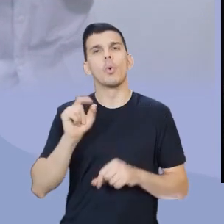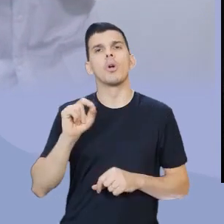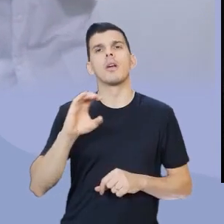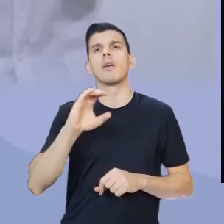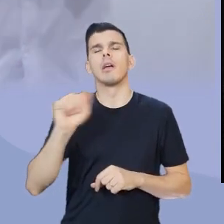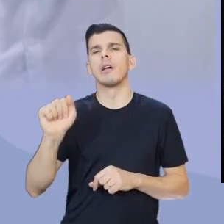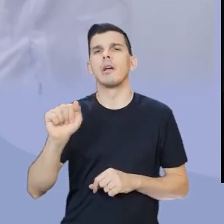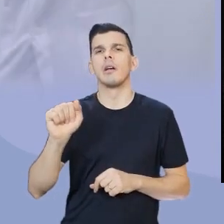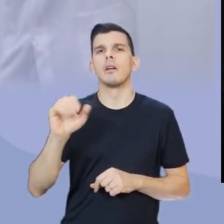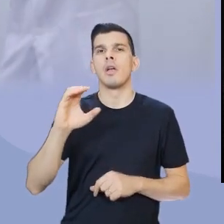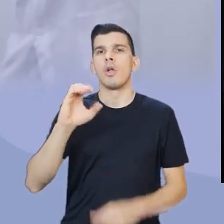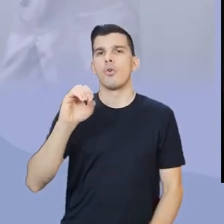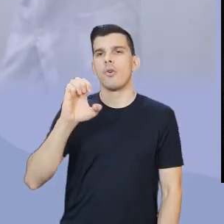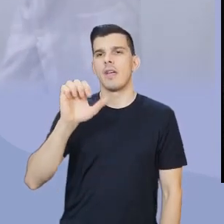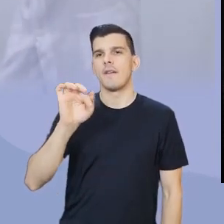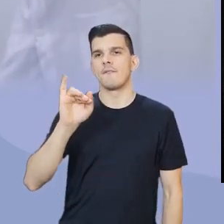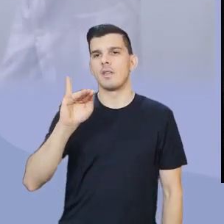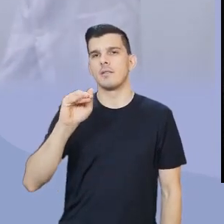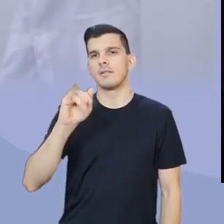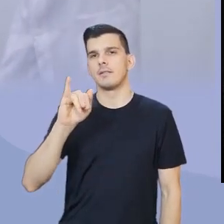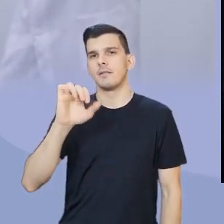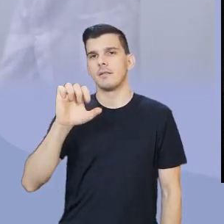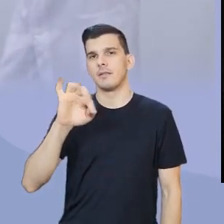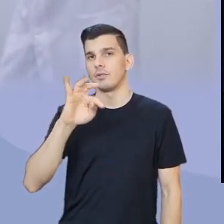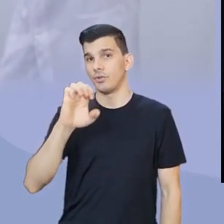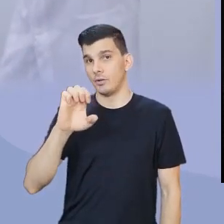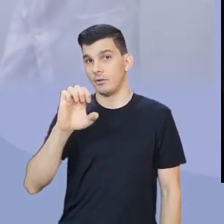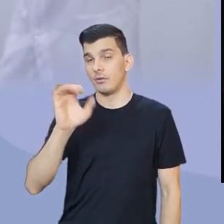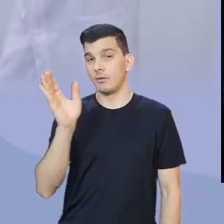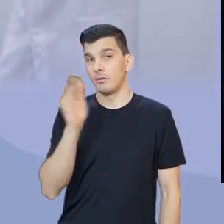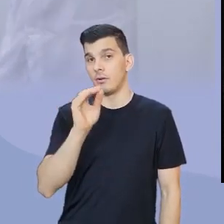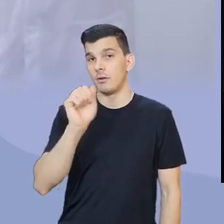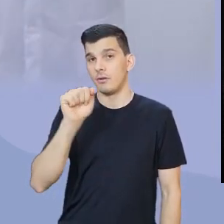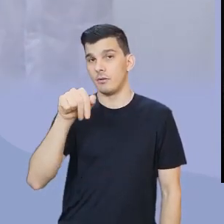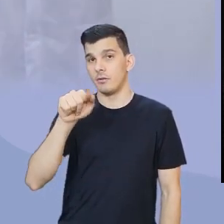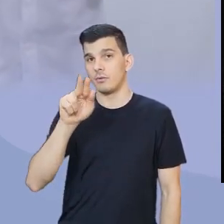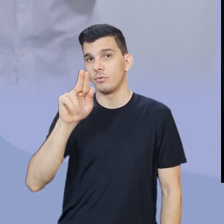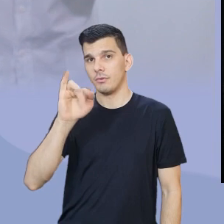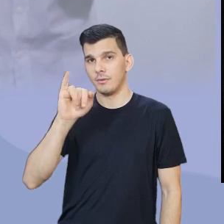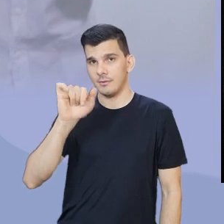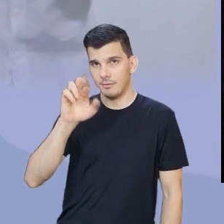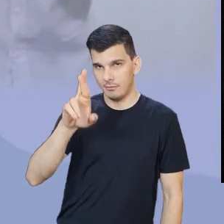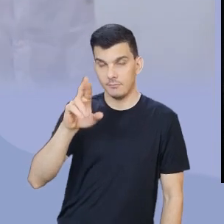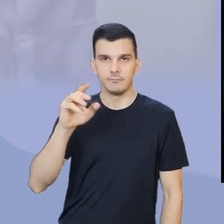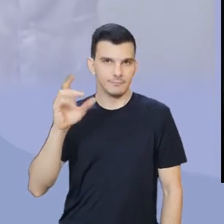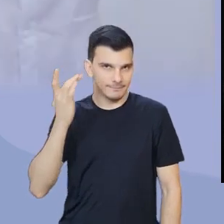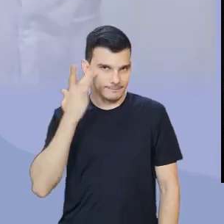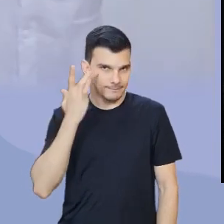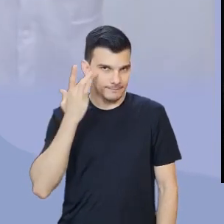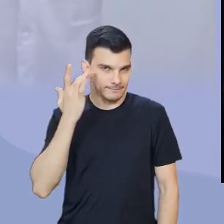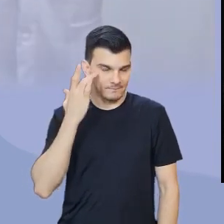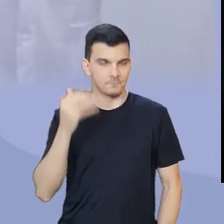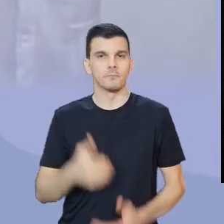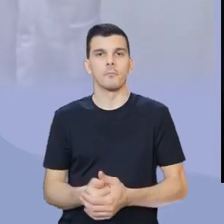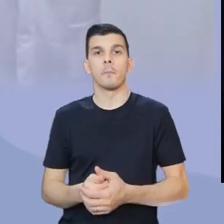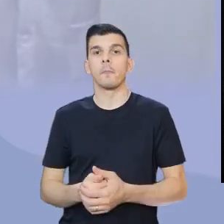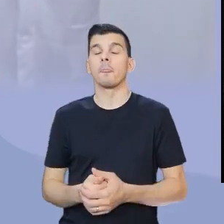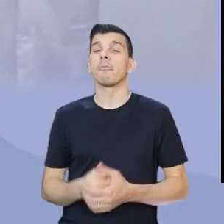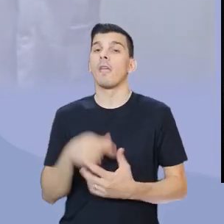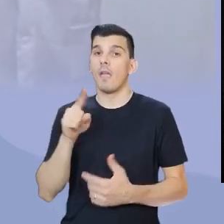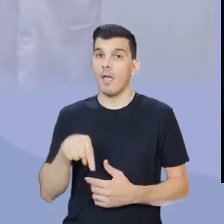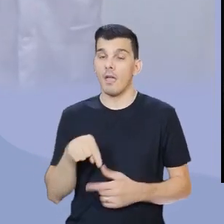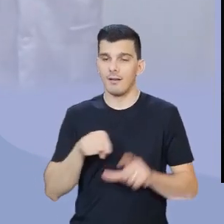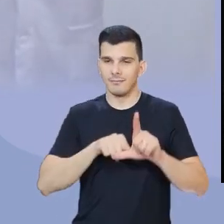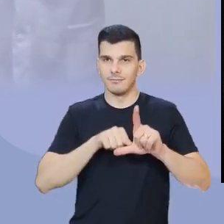coeficiente angular? É a tangente desse ângulo. É isso que você tem que guardar. Faz um cartaz sagaz. Coeficiente angular é